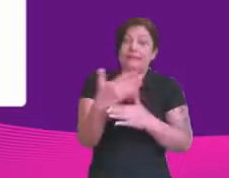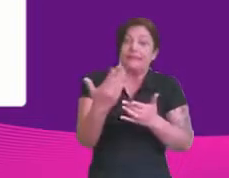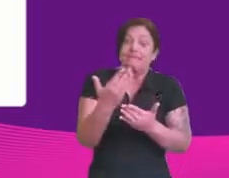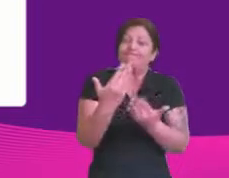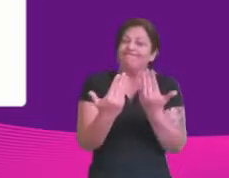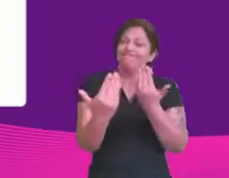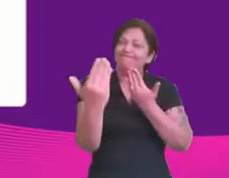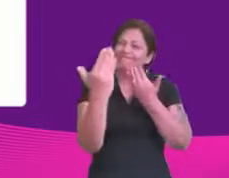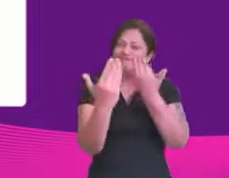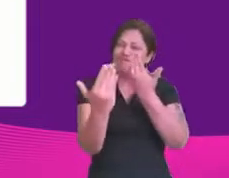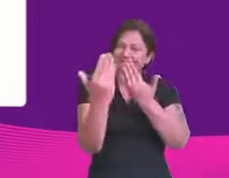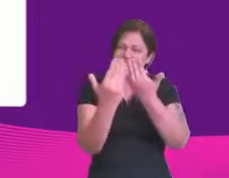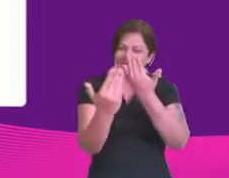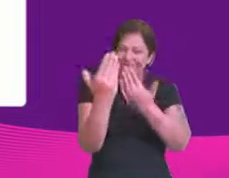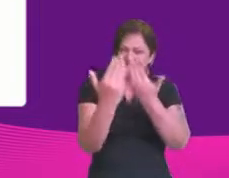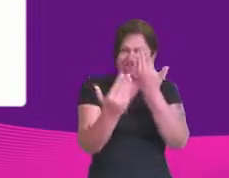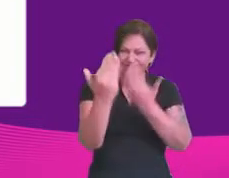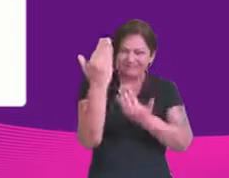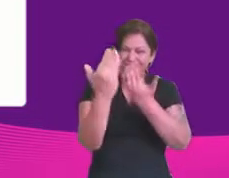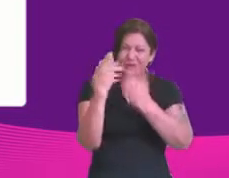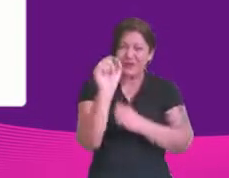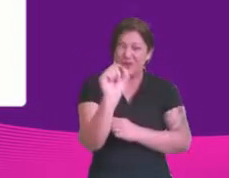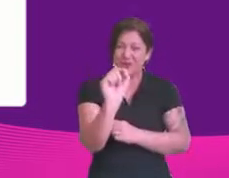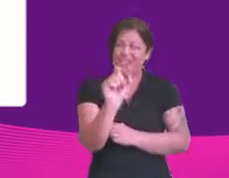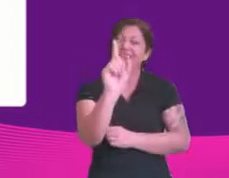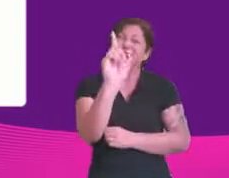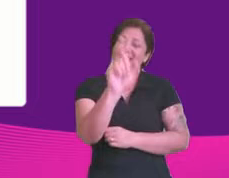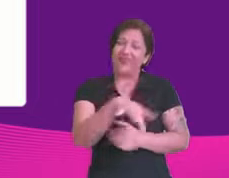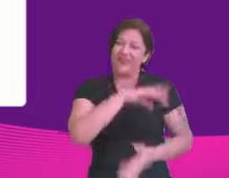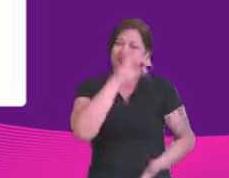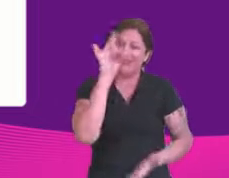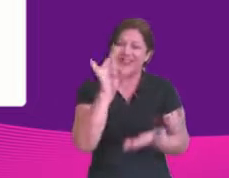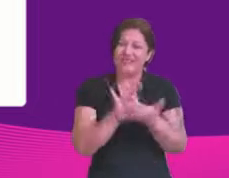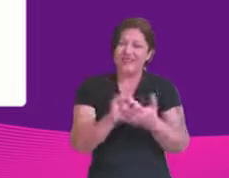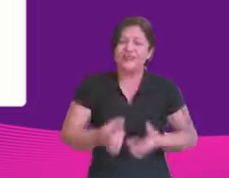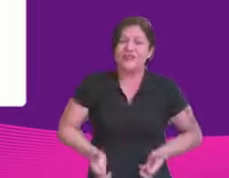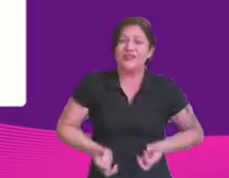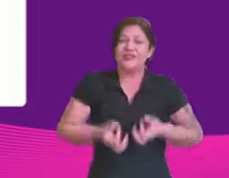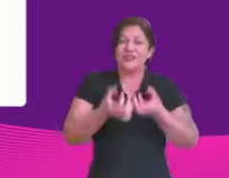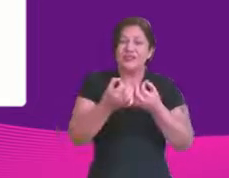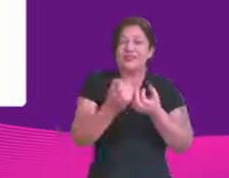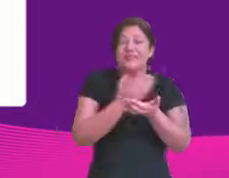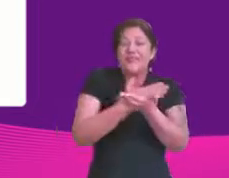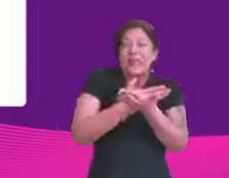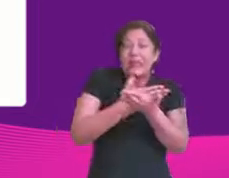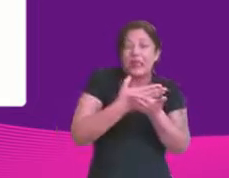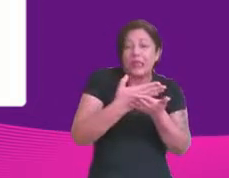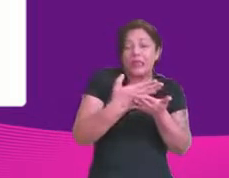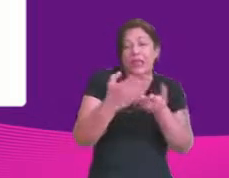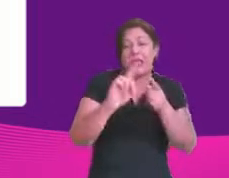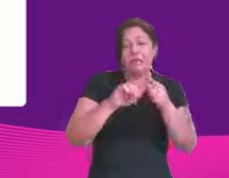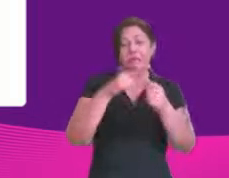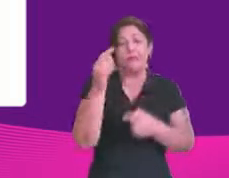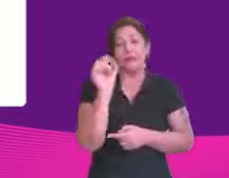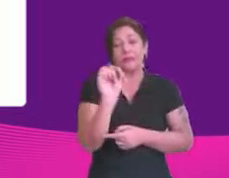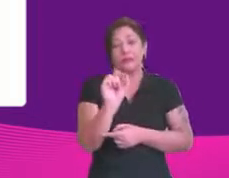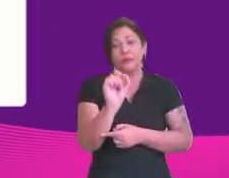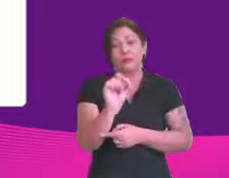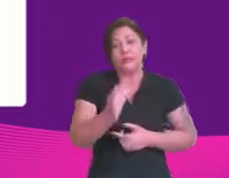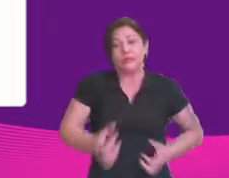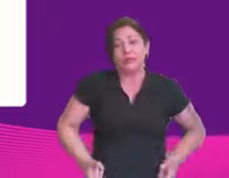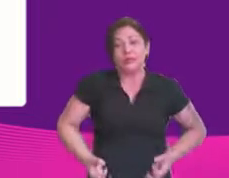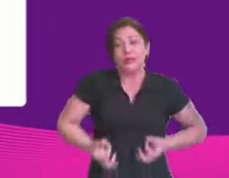de se tratar do tumor primário do ovário. Embora o marcador tumoral específico para ovário, que é o